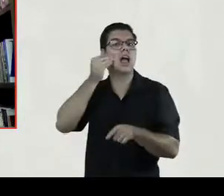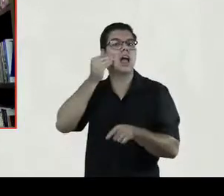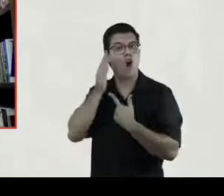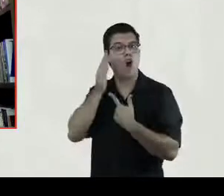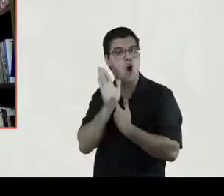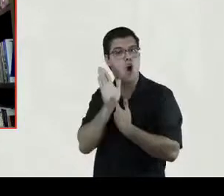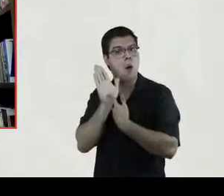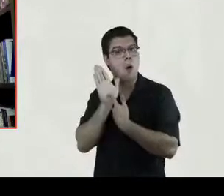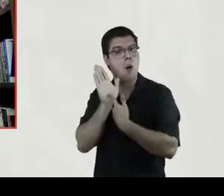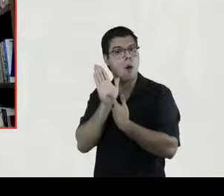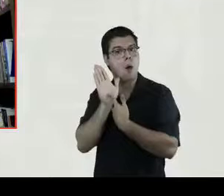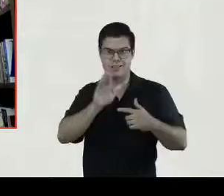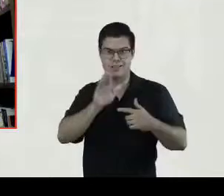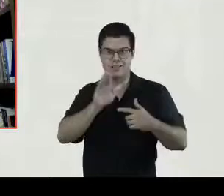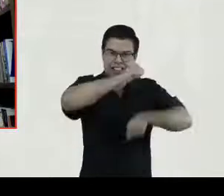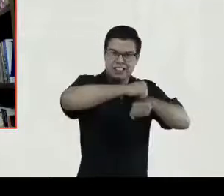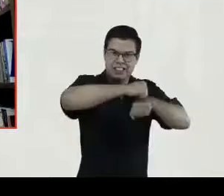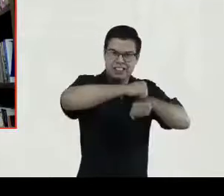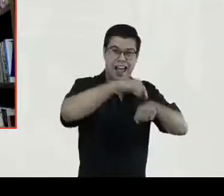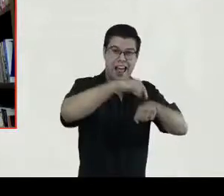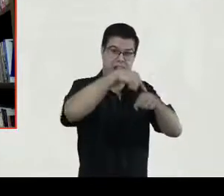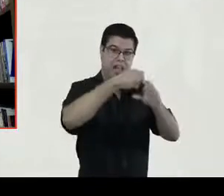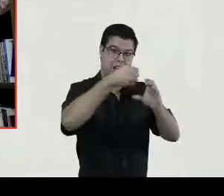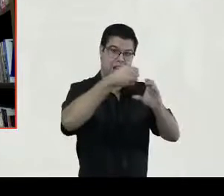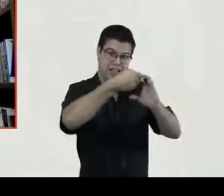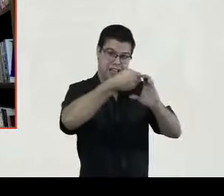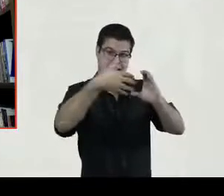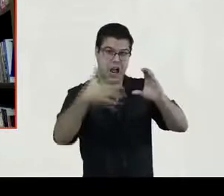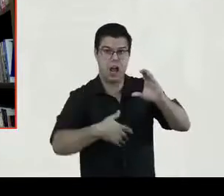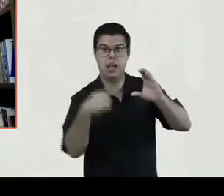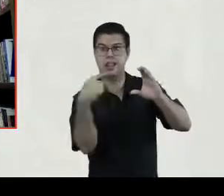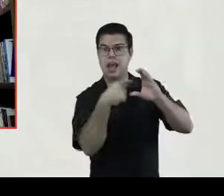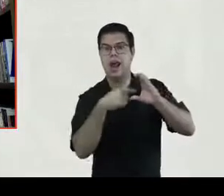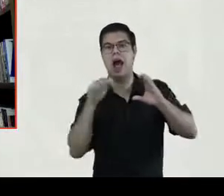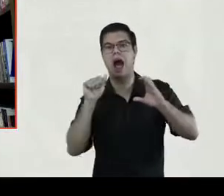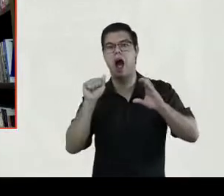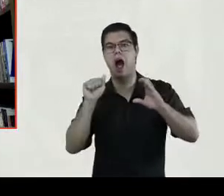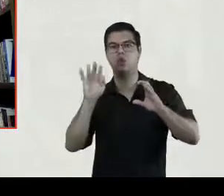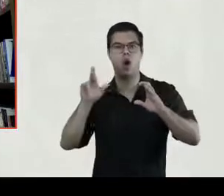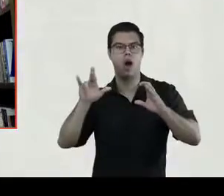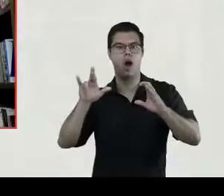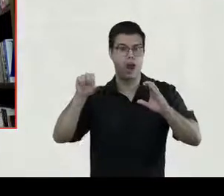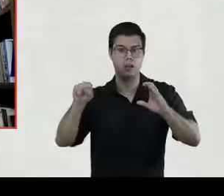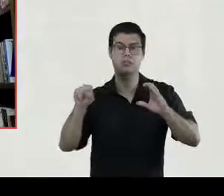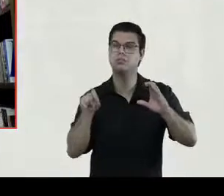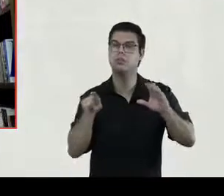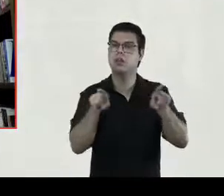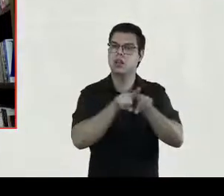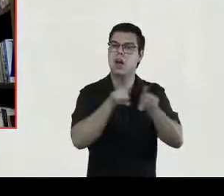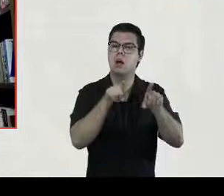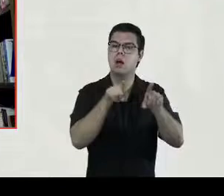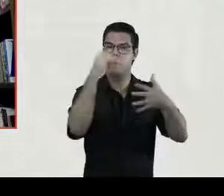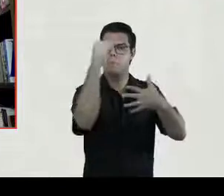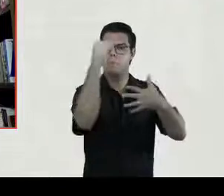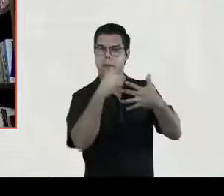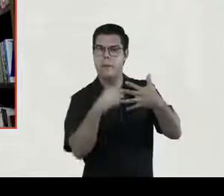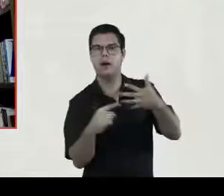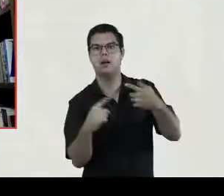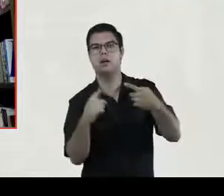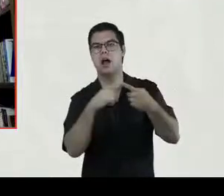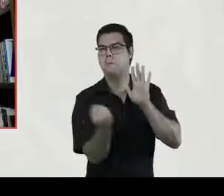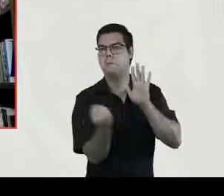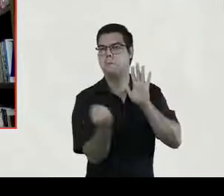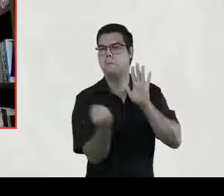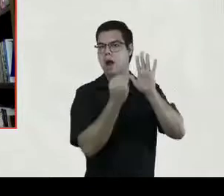física desse documento e das suas propriedades autorais, também as questões que envolvem, por exemplo, as marcas de